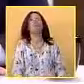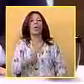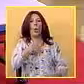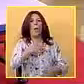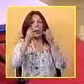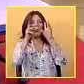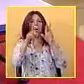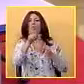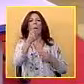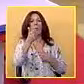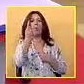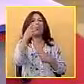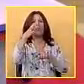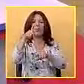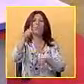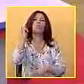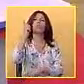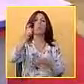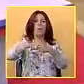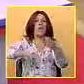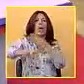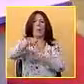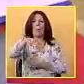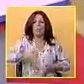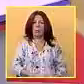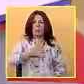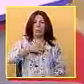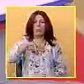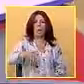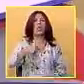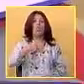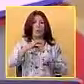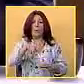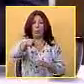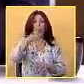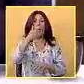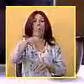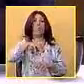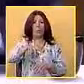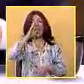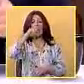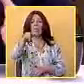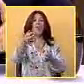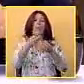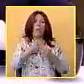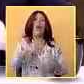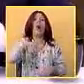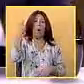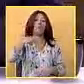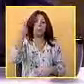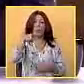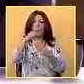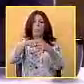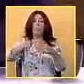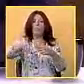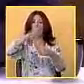ter um português à frente da Comissão Europeia? Eu espero que não seja bom para Portugal da mesma forma que seria bom para outro país se o Presidente da Comissão Europeia